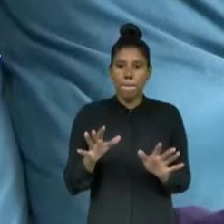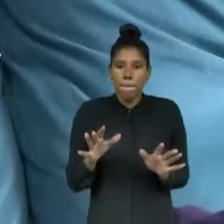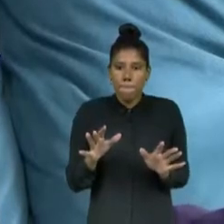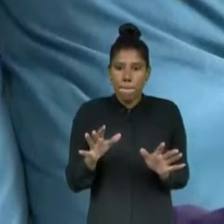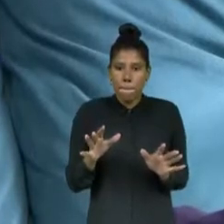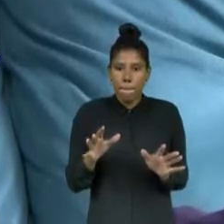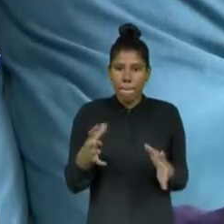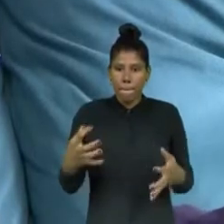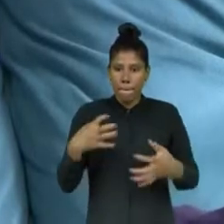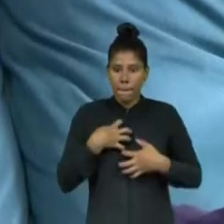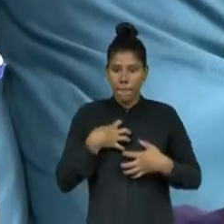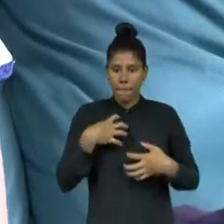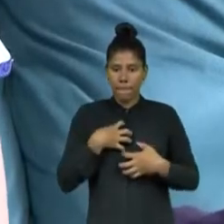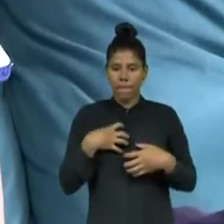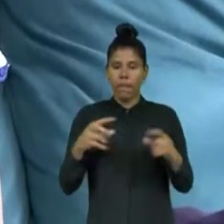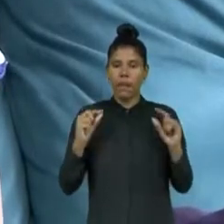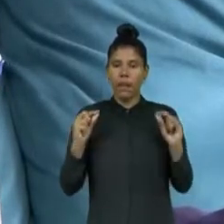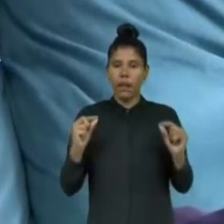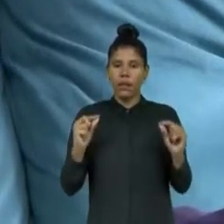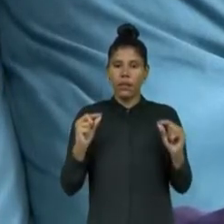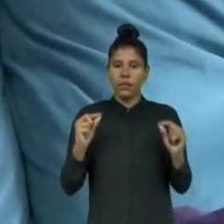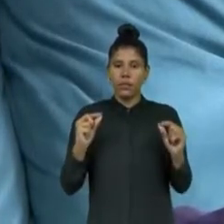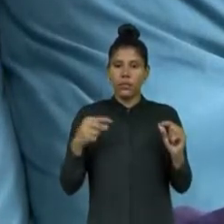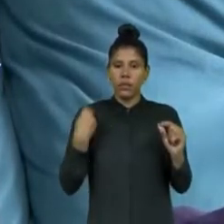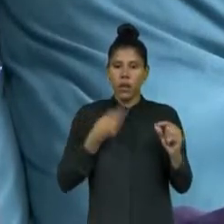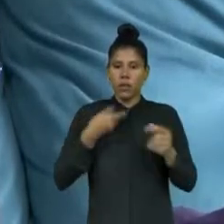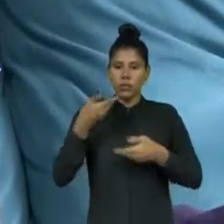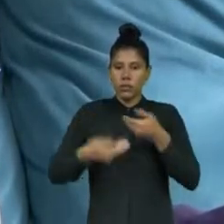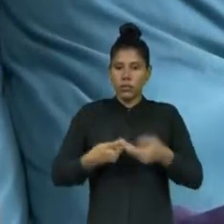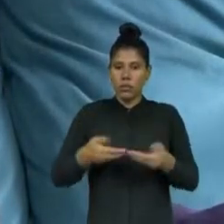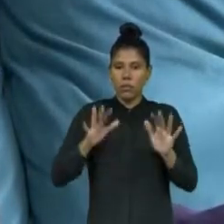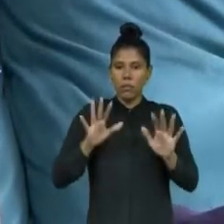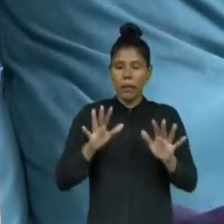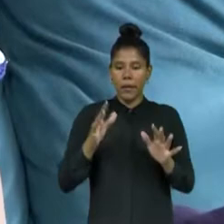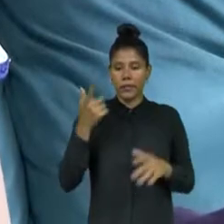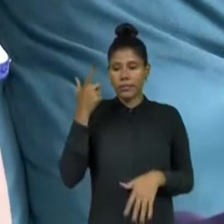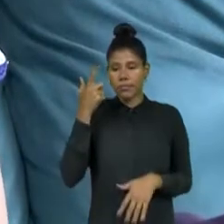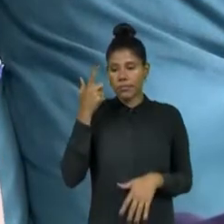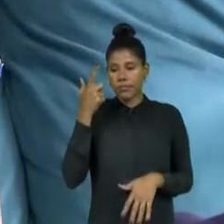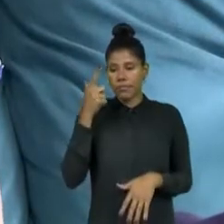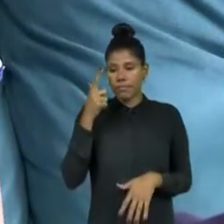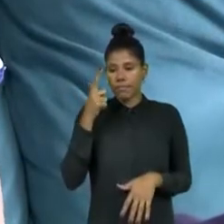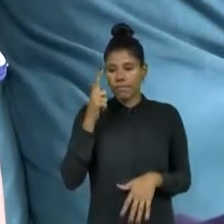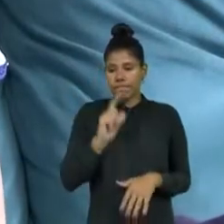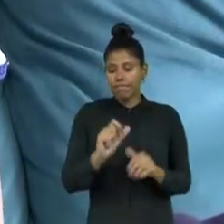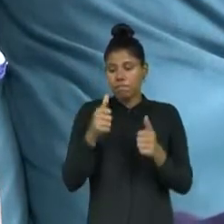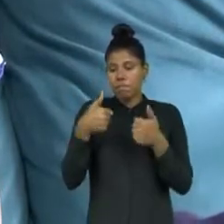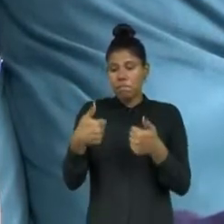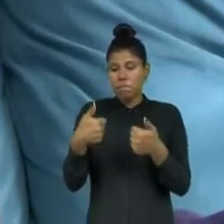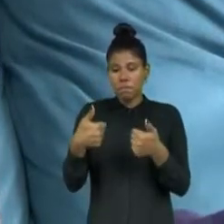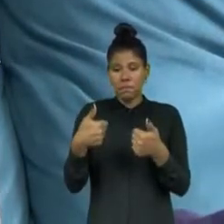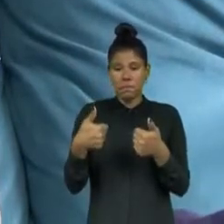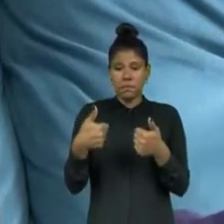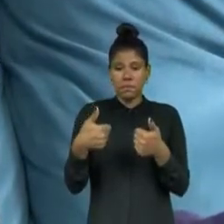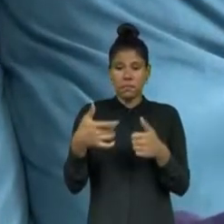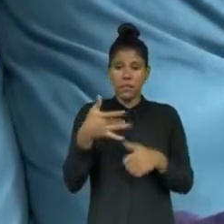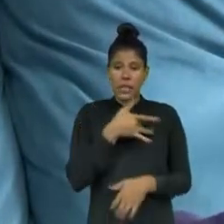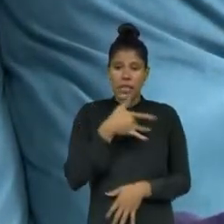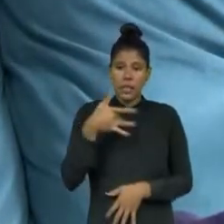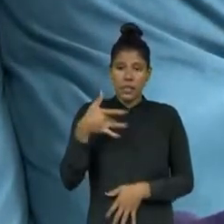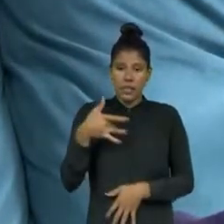sentimento foi que a gente passou por tudo isso, mas deu tudo certo, né? Em relação à saúde mesmo, ele foi